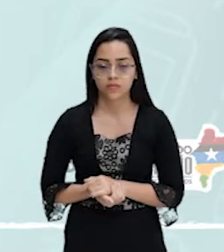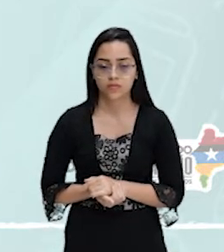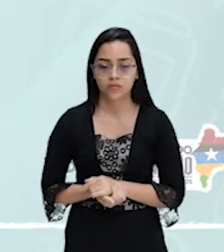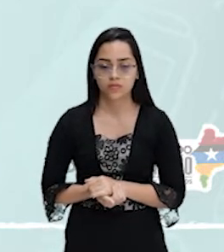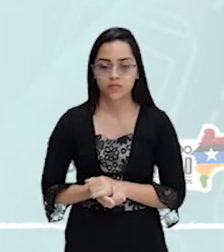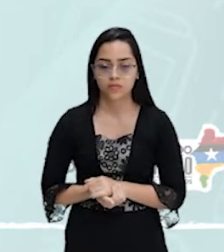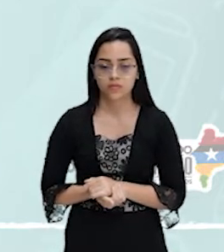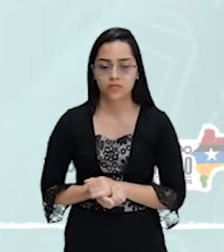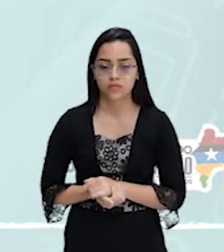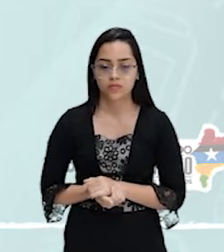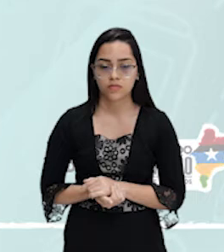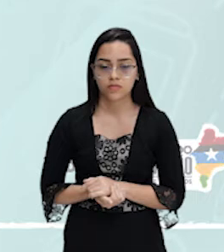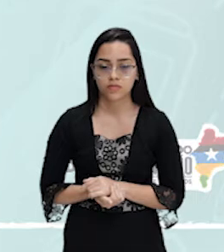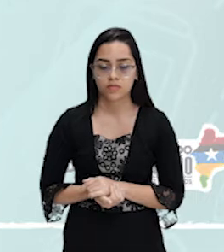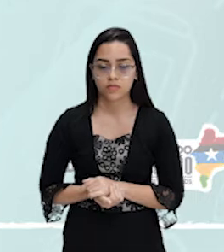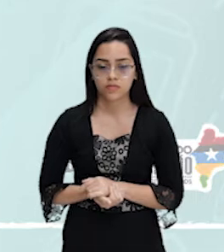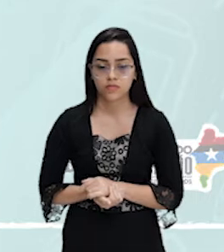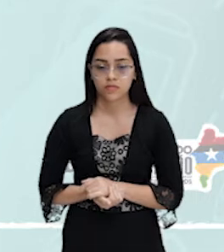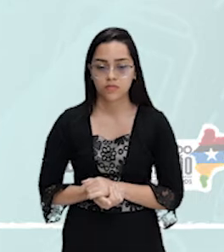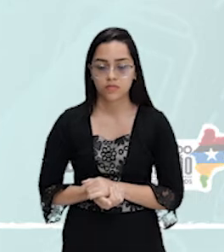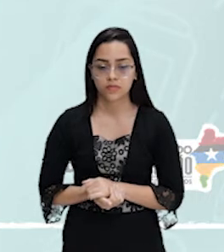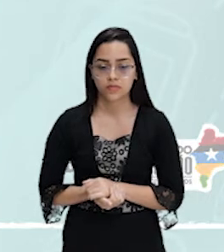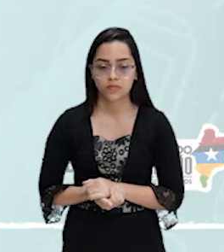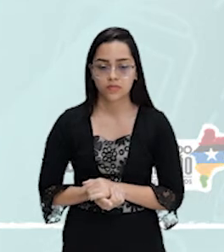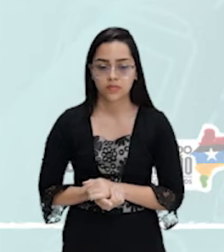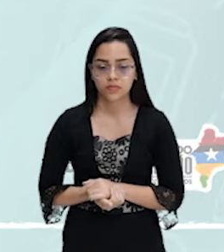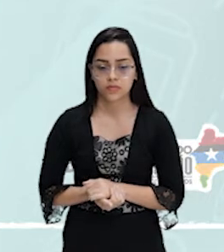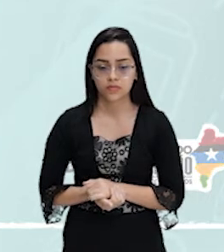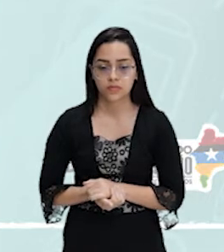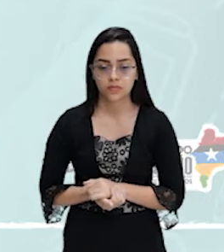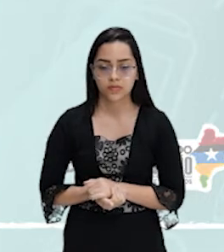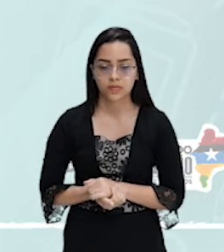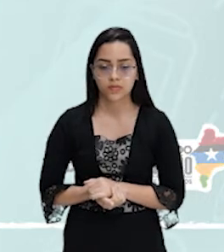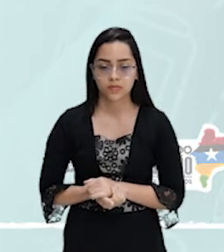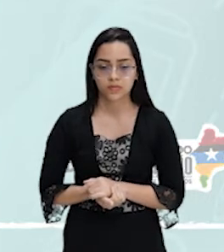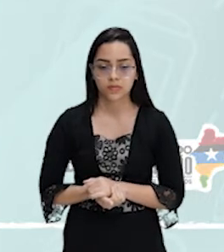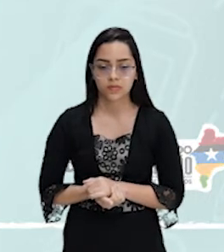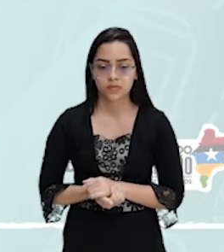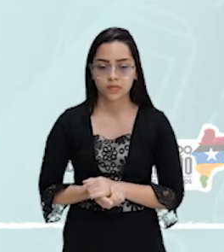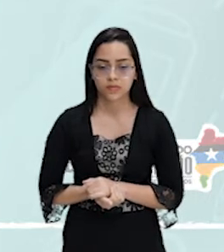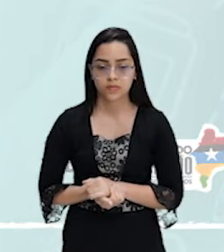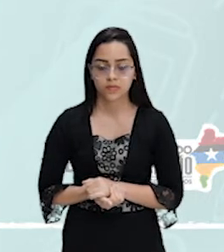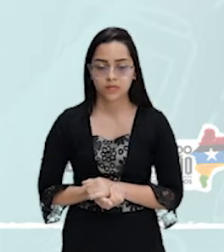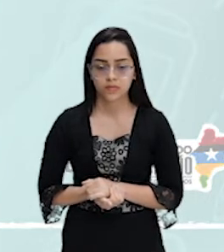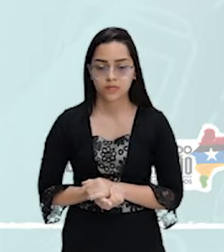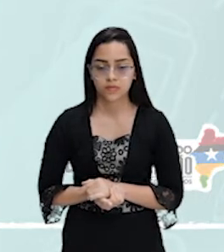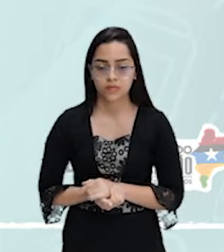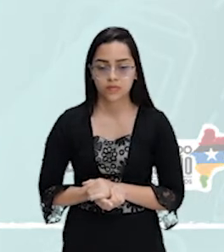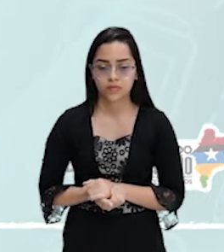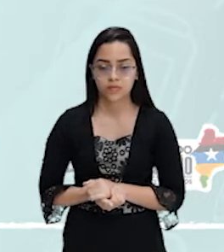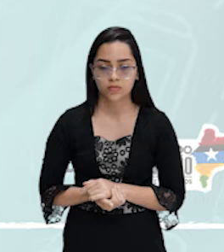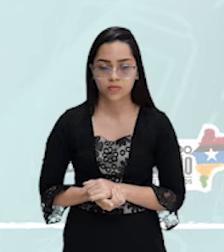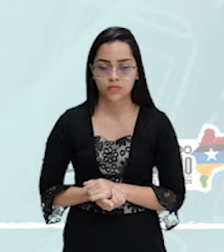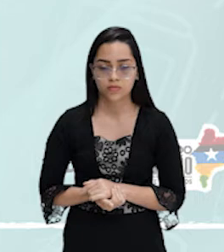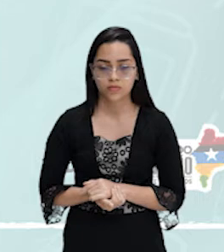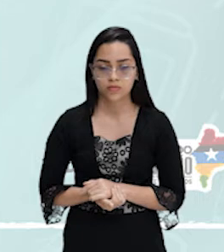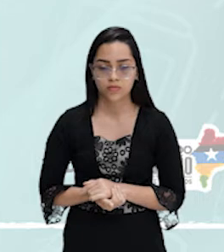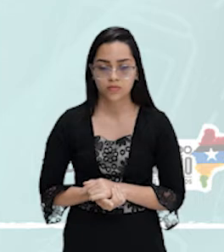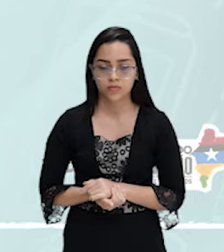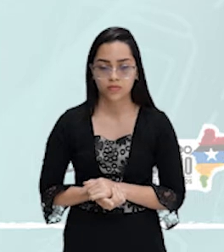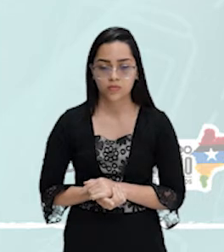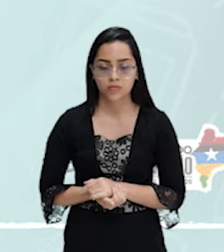formação da Terra é o que? Lua, que é a filha da Terra, né, que é chamado de Big Splash. Então são duas teorias. A